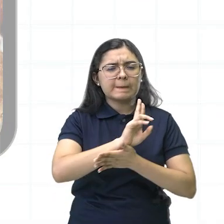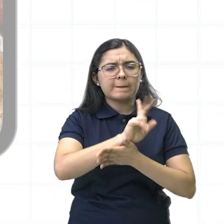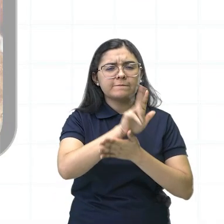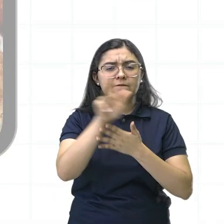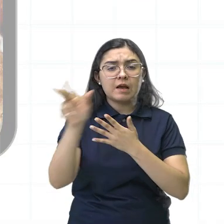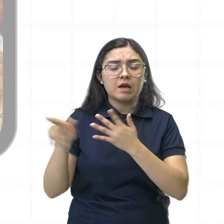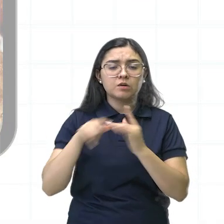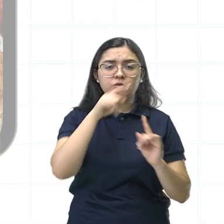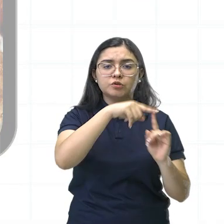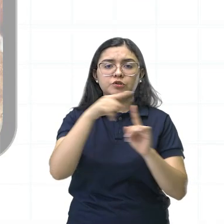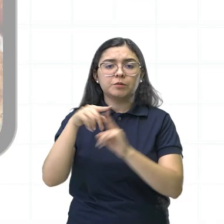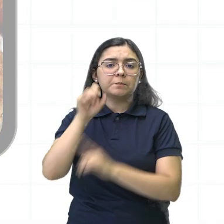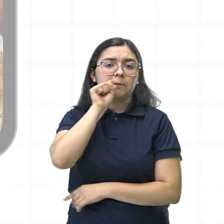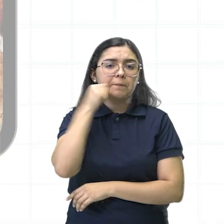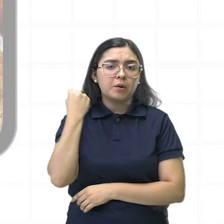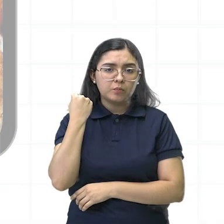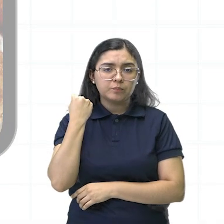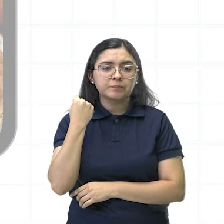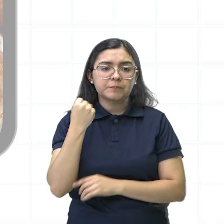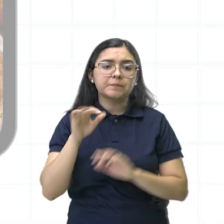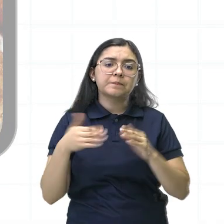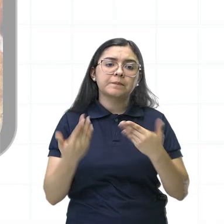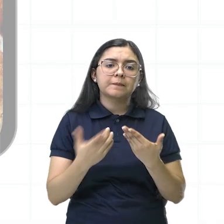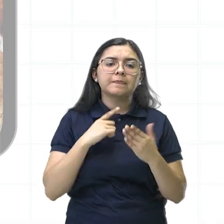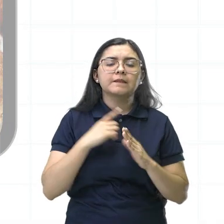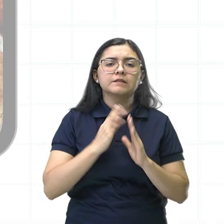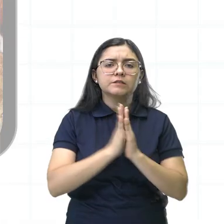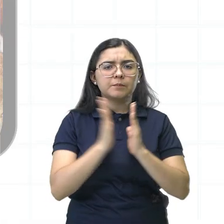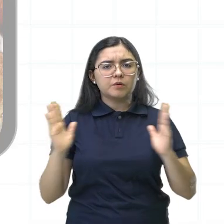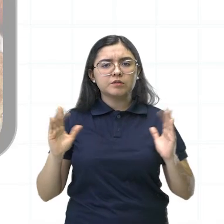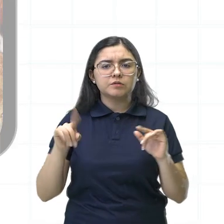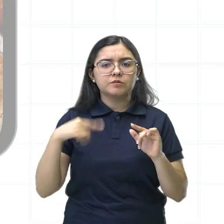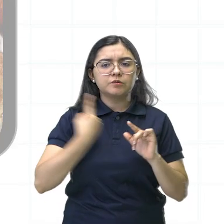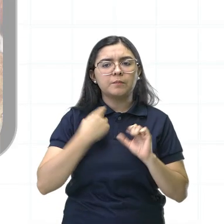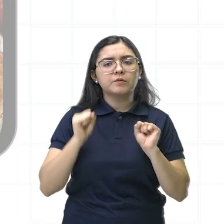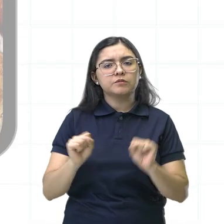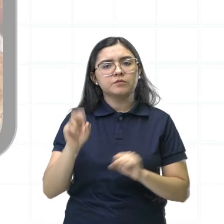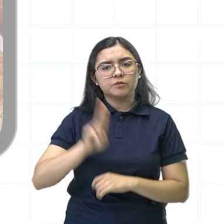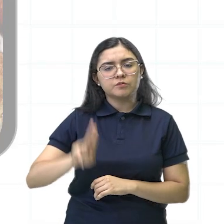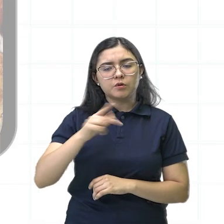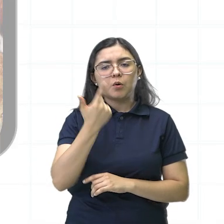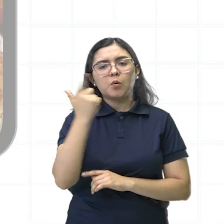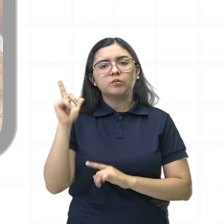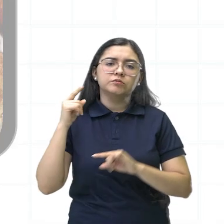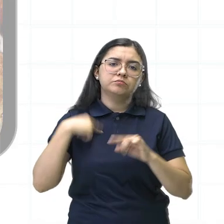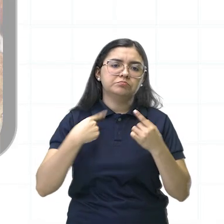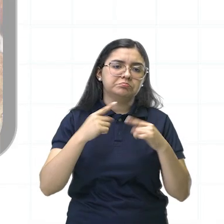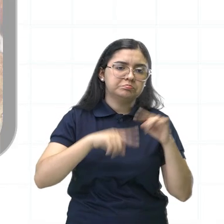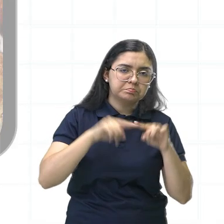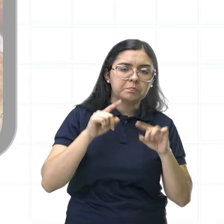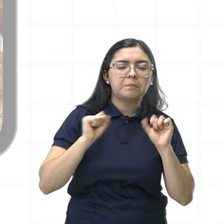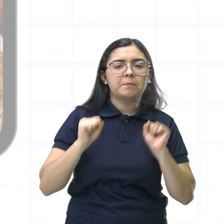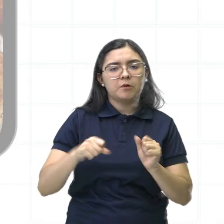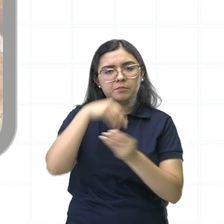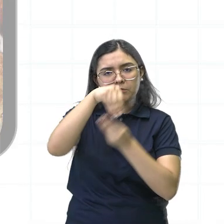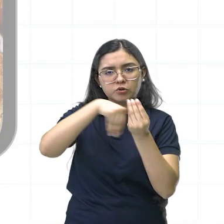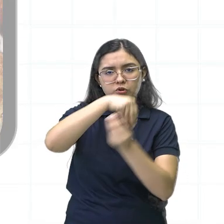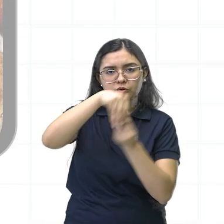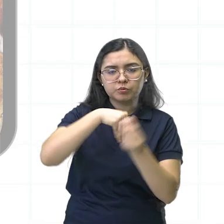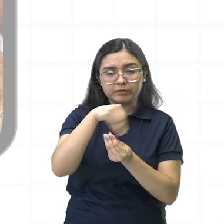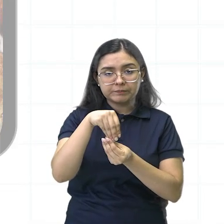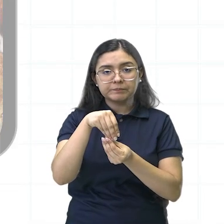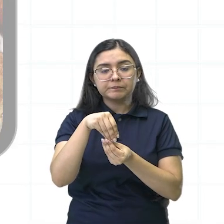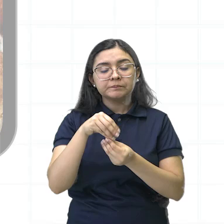variação de pães, que dentro desse processo nós podemos utilizar outros ingredientes, né, na fermentação